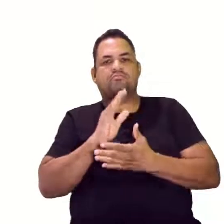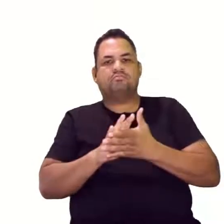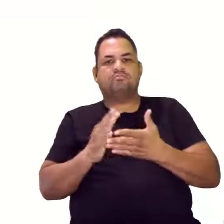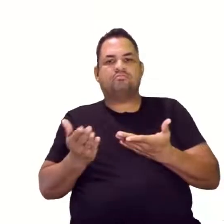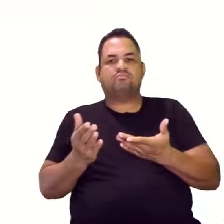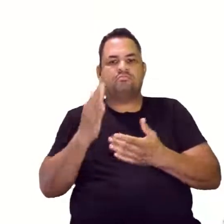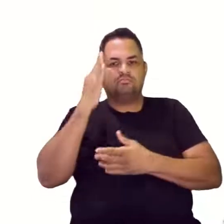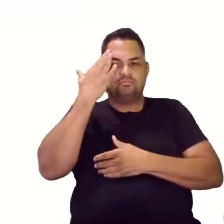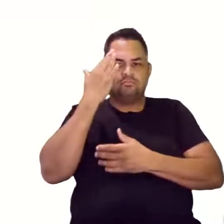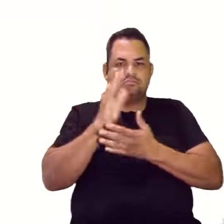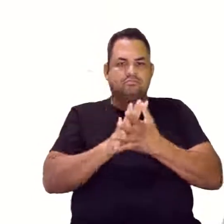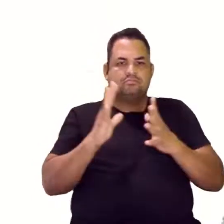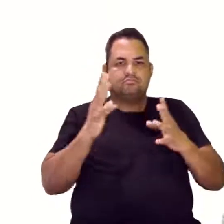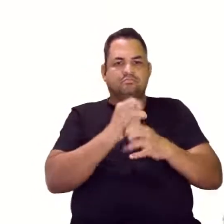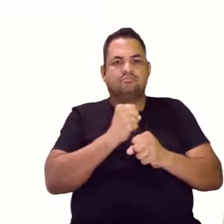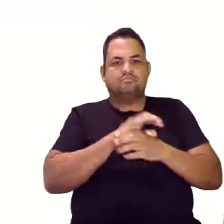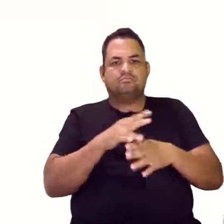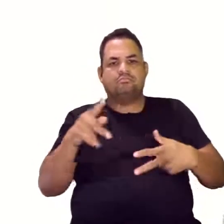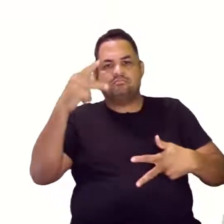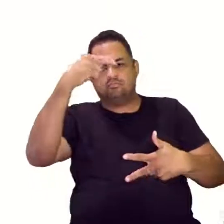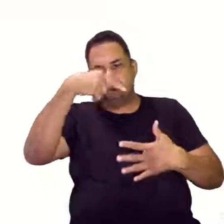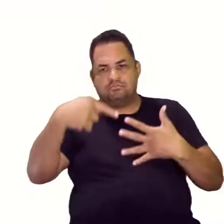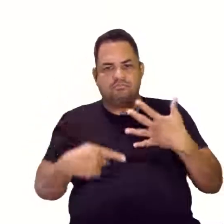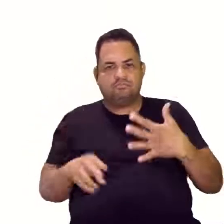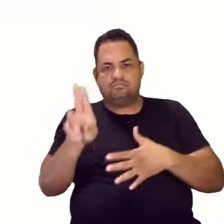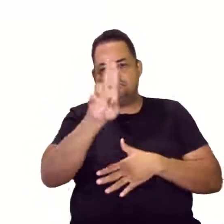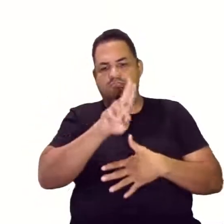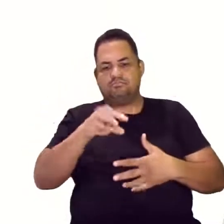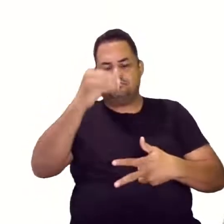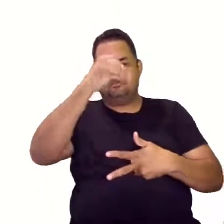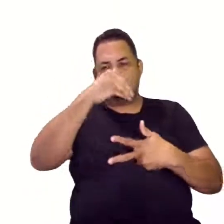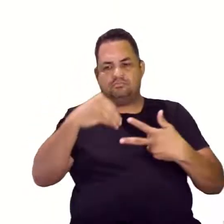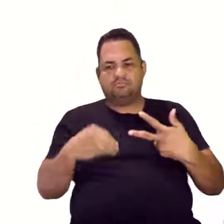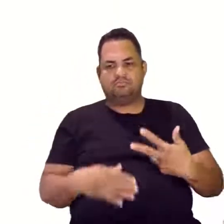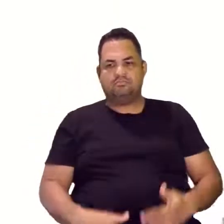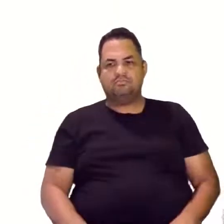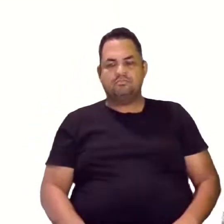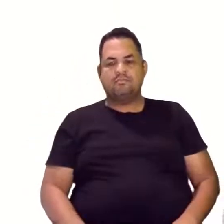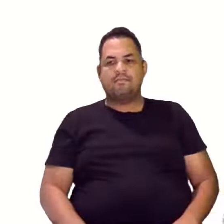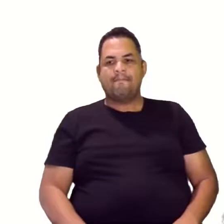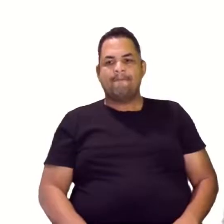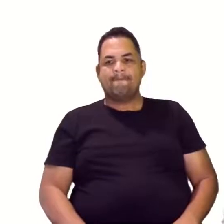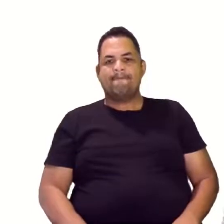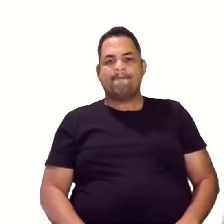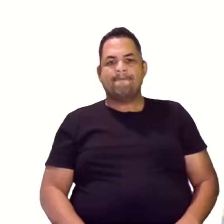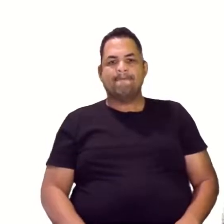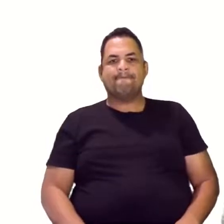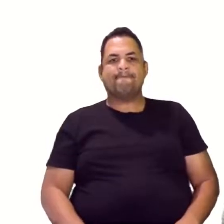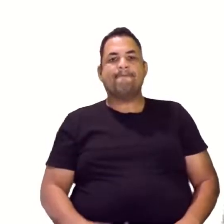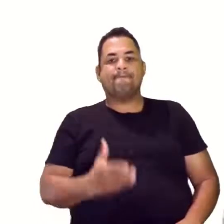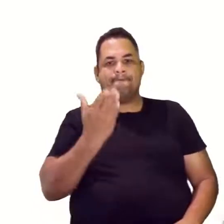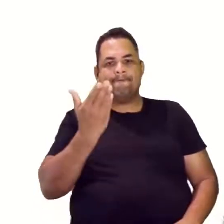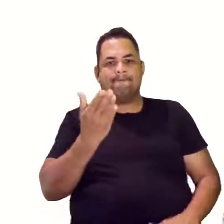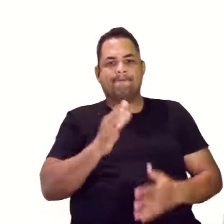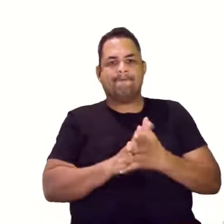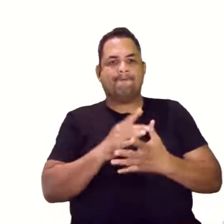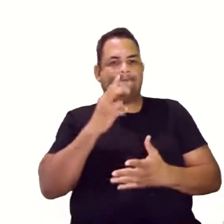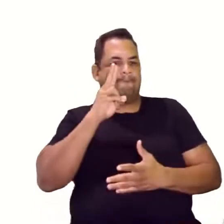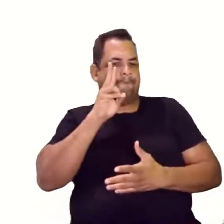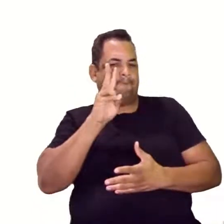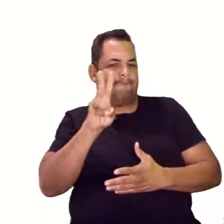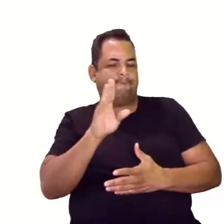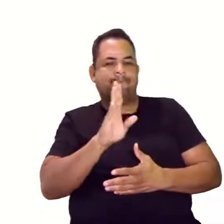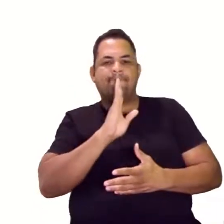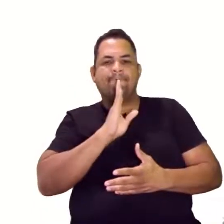reconhecer, entendendo operações, propriedades aplicadas nas questões do Enem. E essa parte do rever